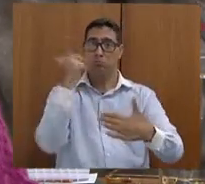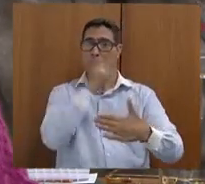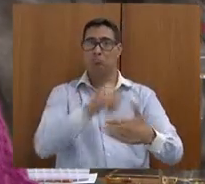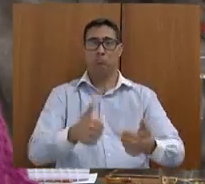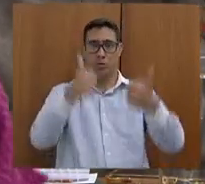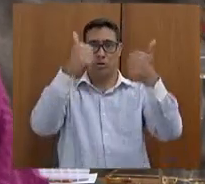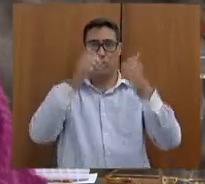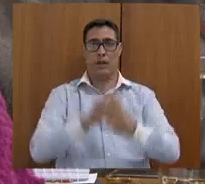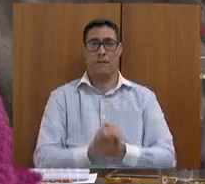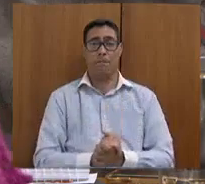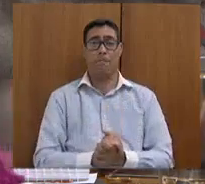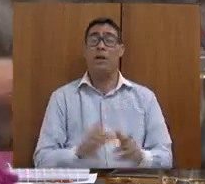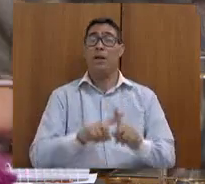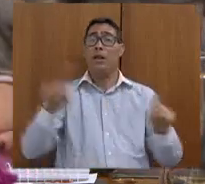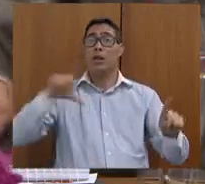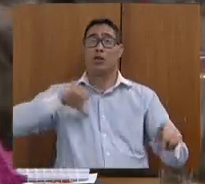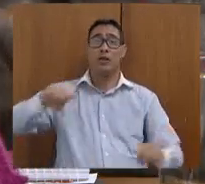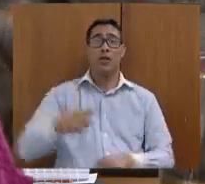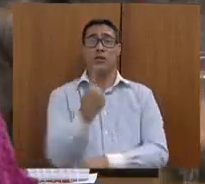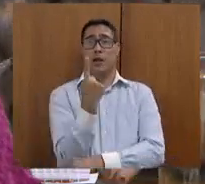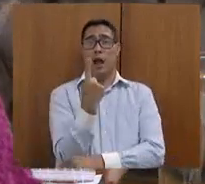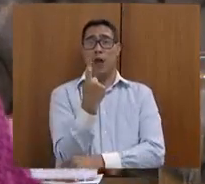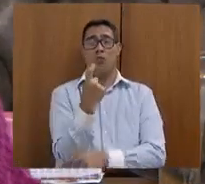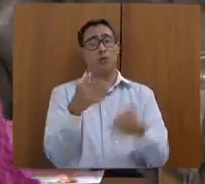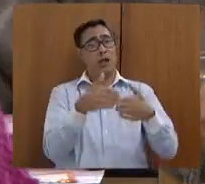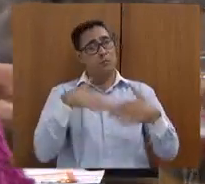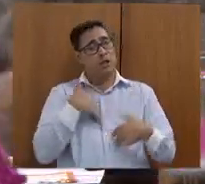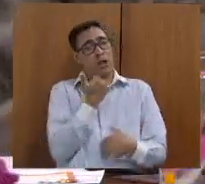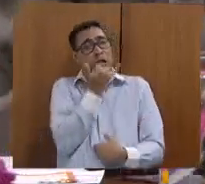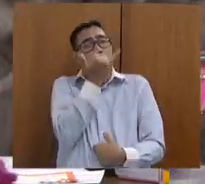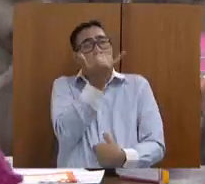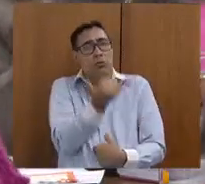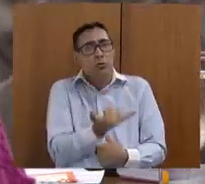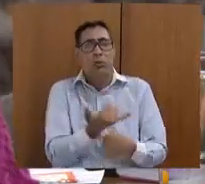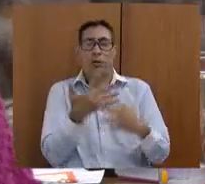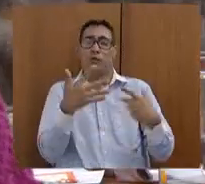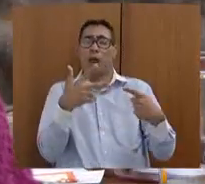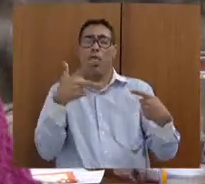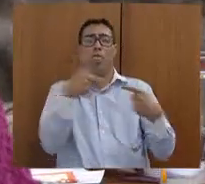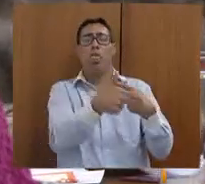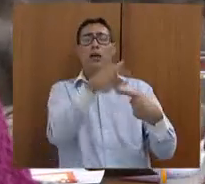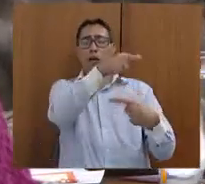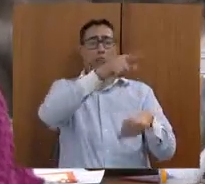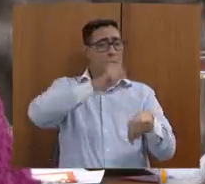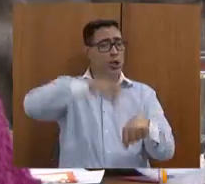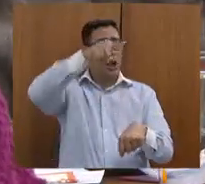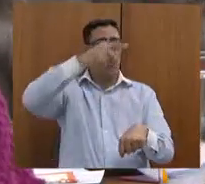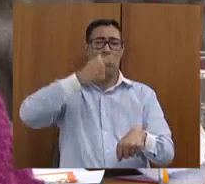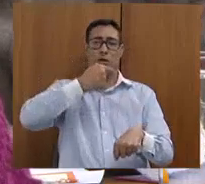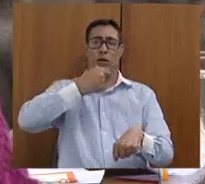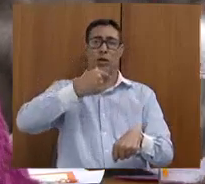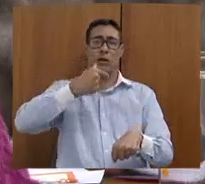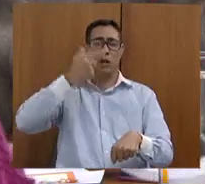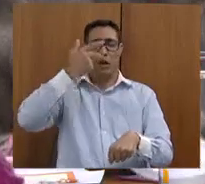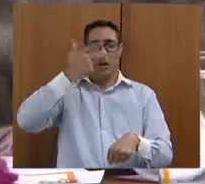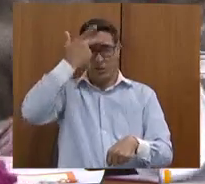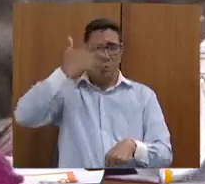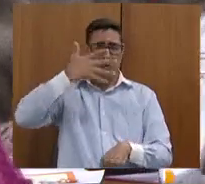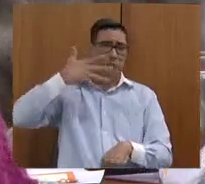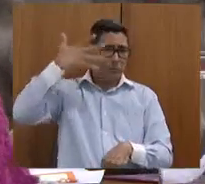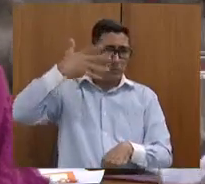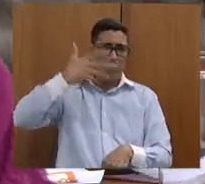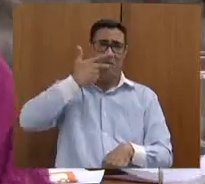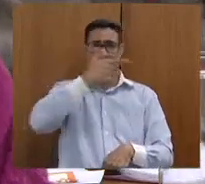E que eu não seja única a pedir desculpas por não ter interrompido em tempo real né uma fala com Claro